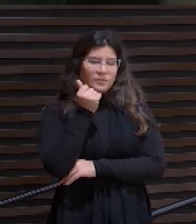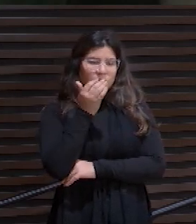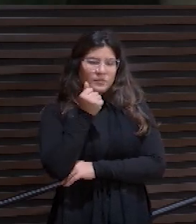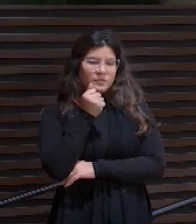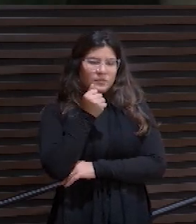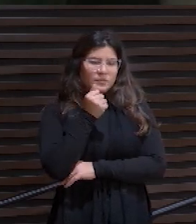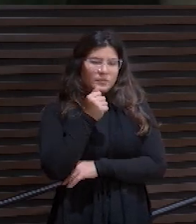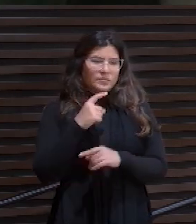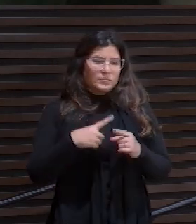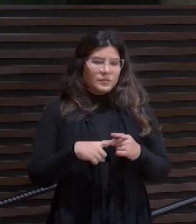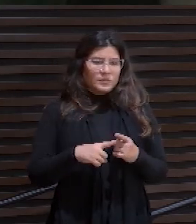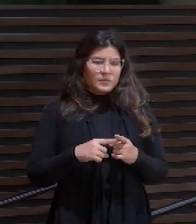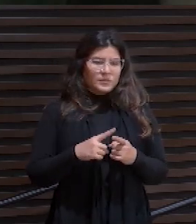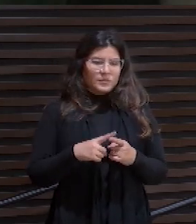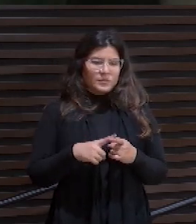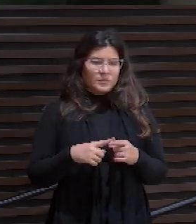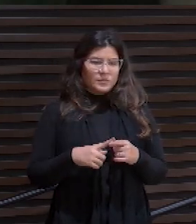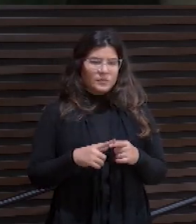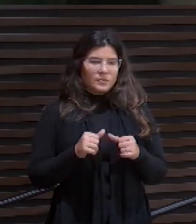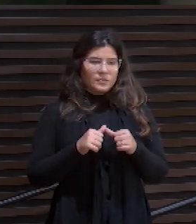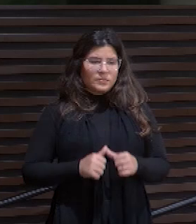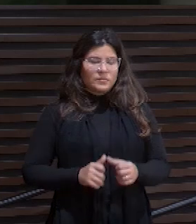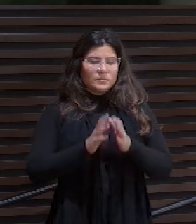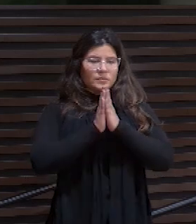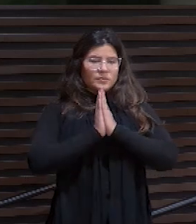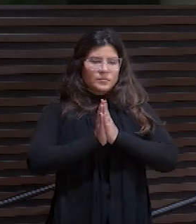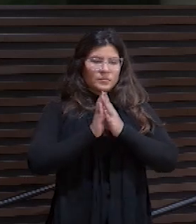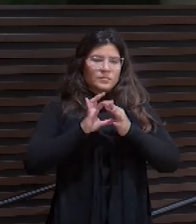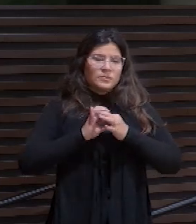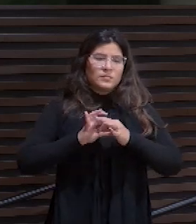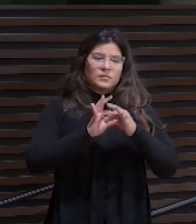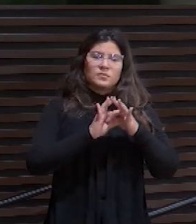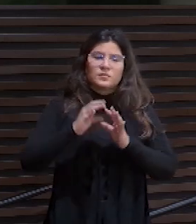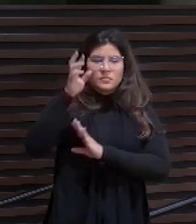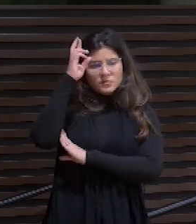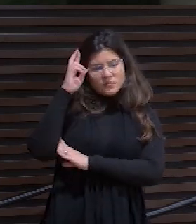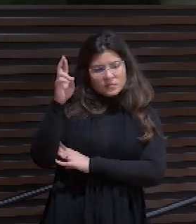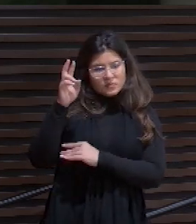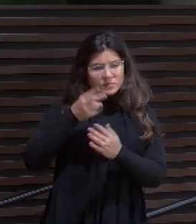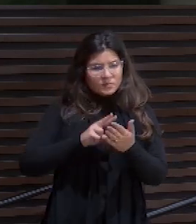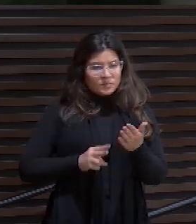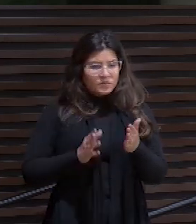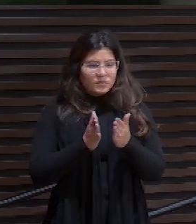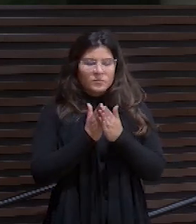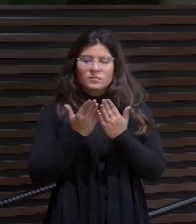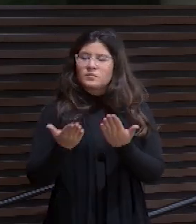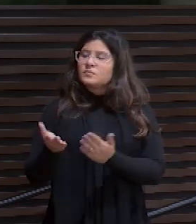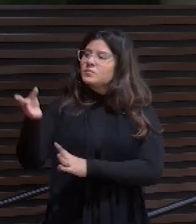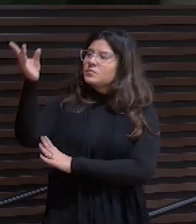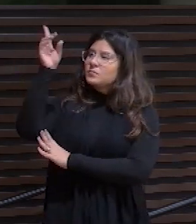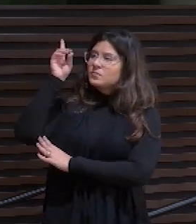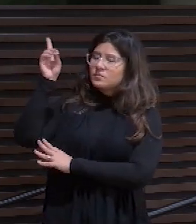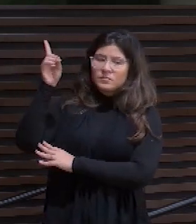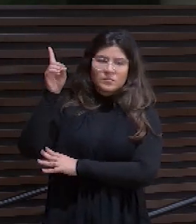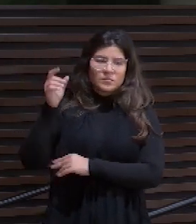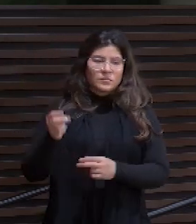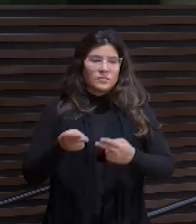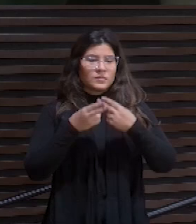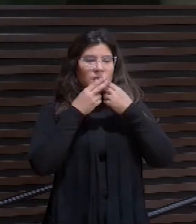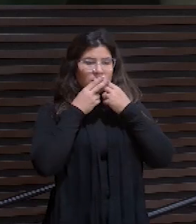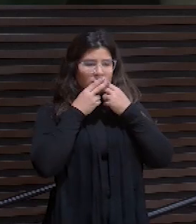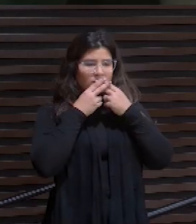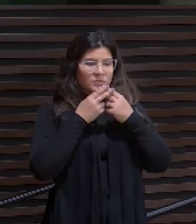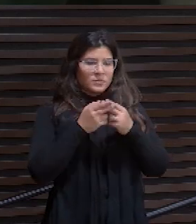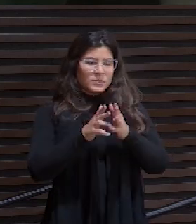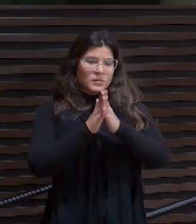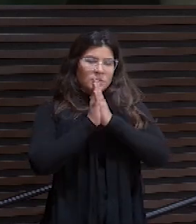com o Senhor, um momento de oração, um momento de leitura da palavra, e nós entendemos que o jejum, ele é a extensão da oração.